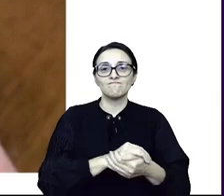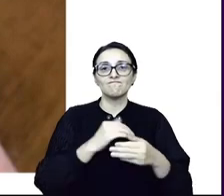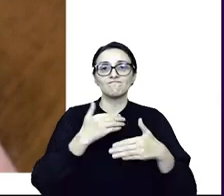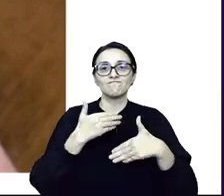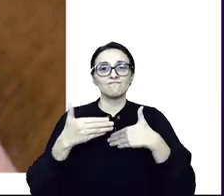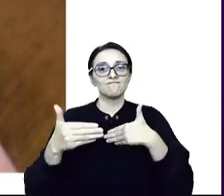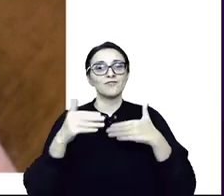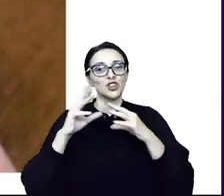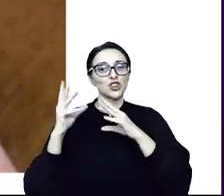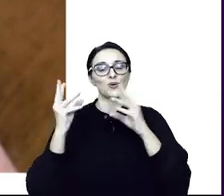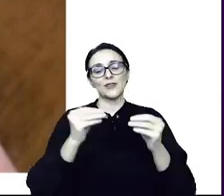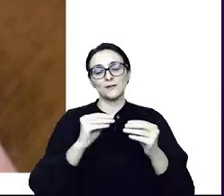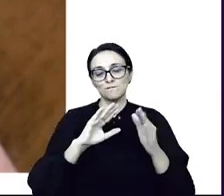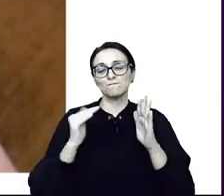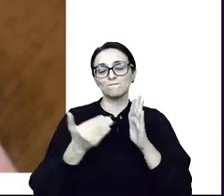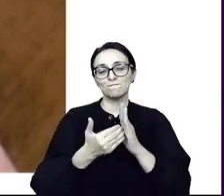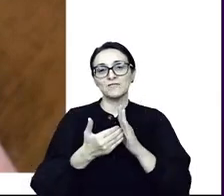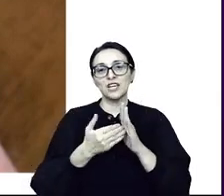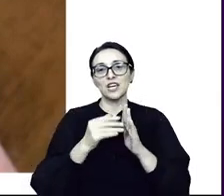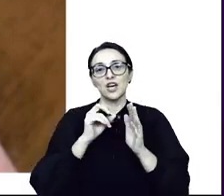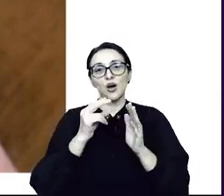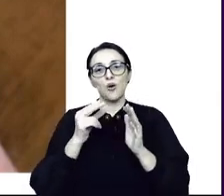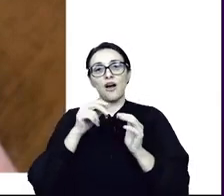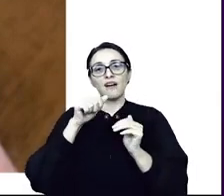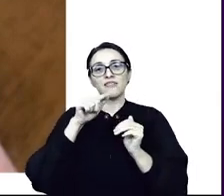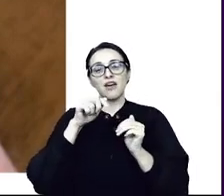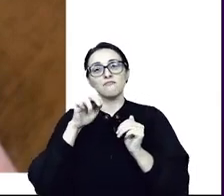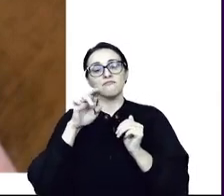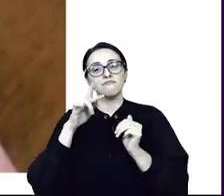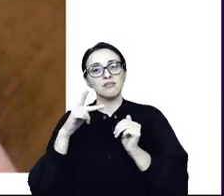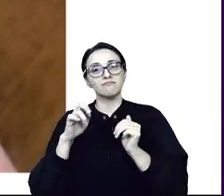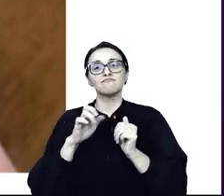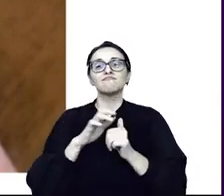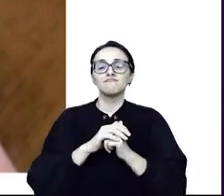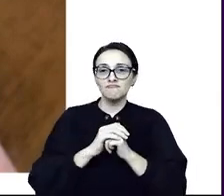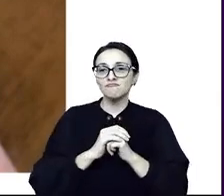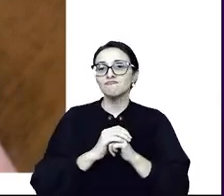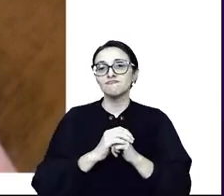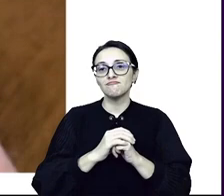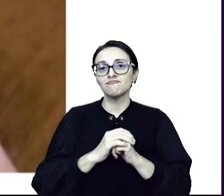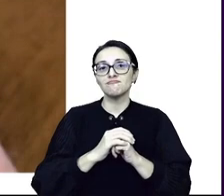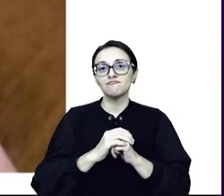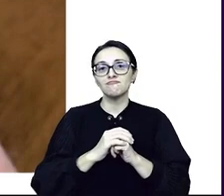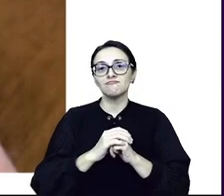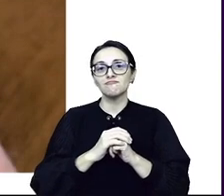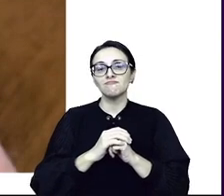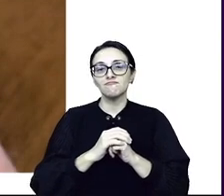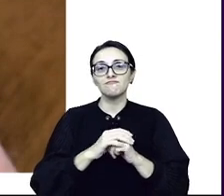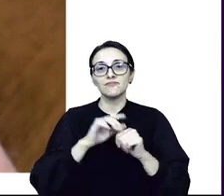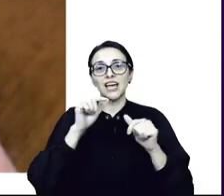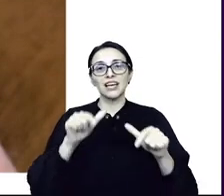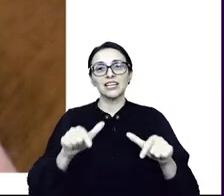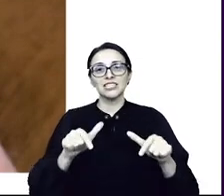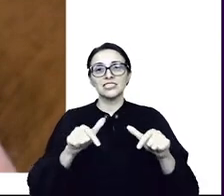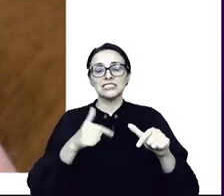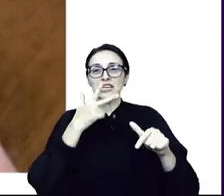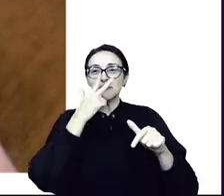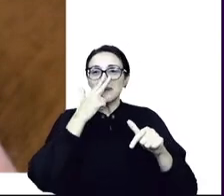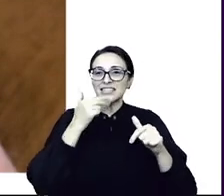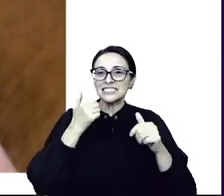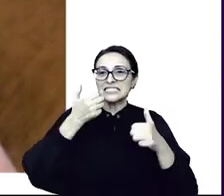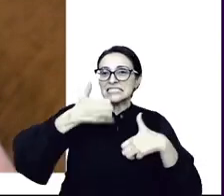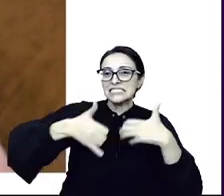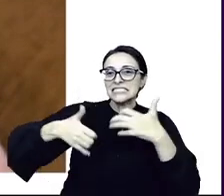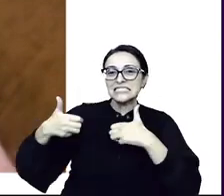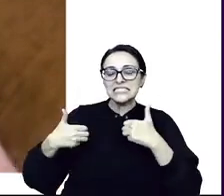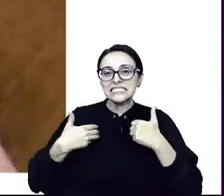total, viu? Assim, ou até a cap, viu? aqui na mesa, cientificamente, eu falaria a reversa,